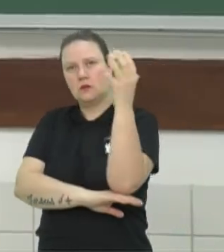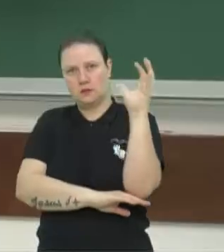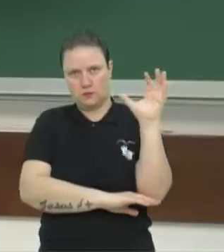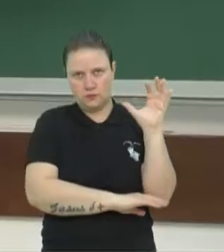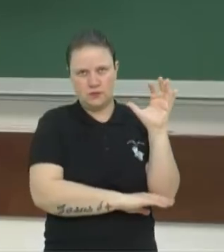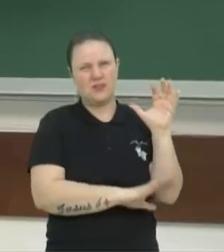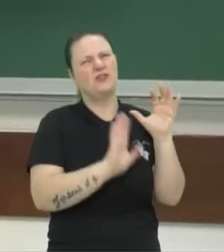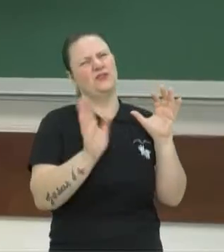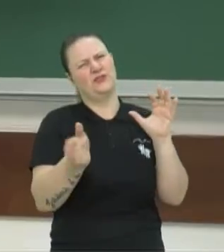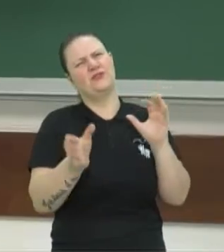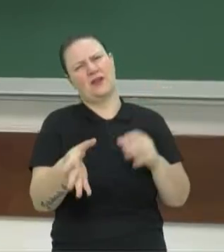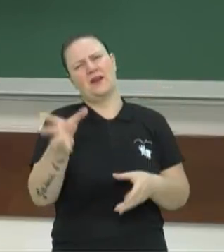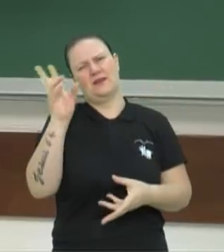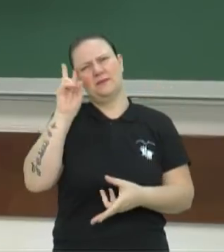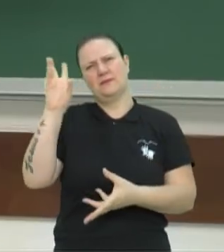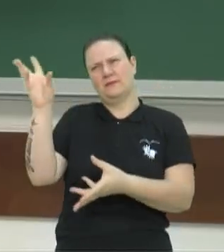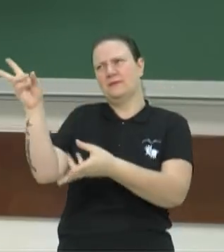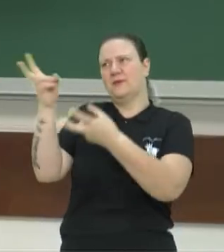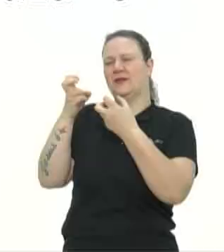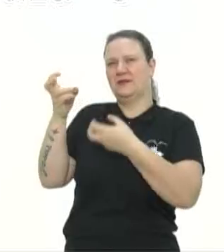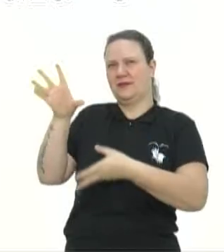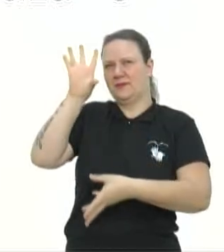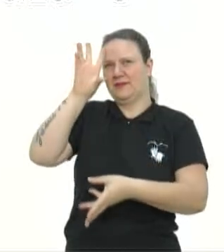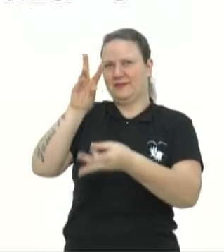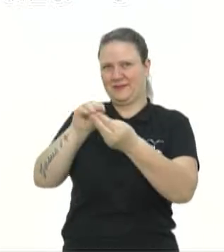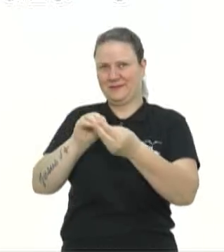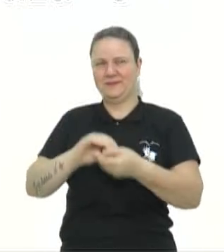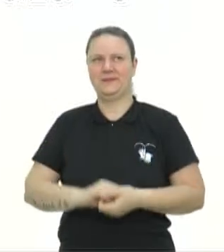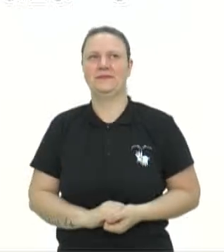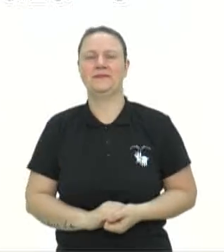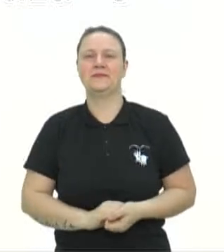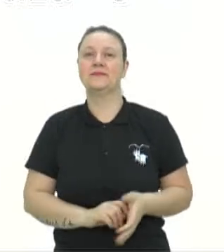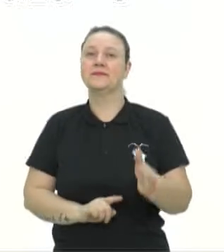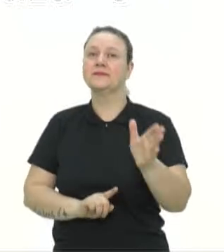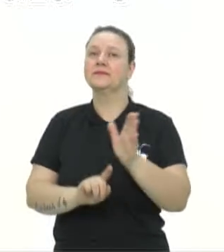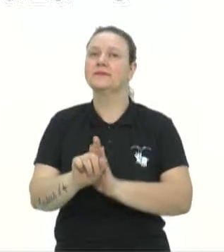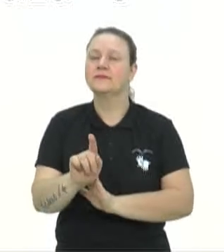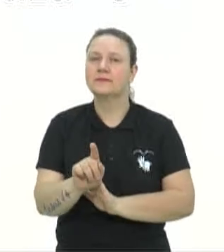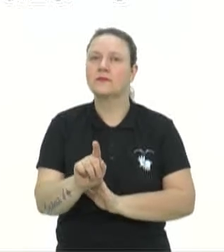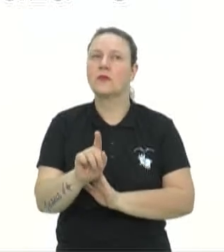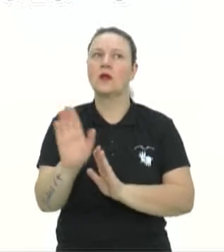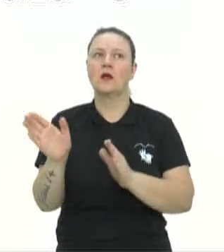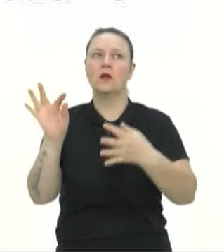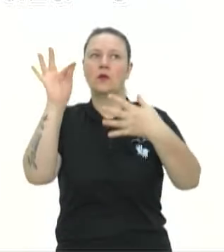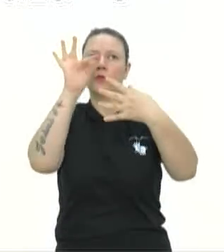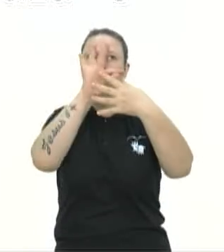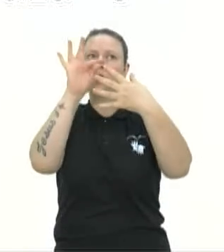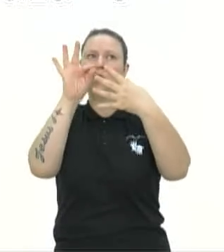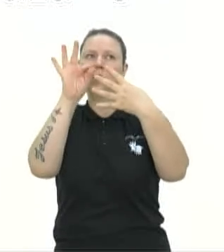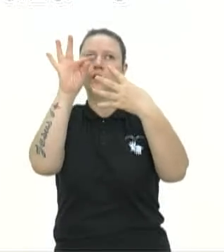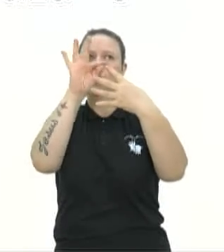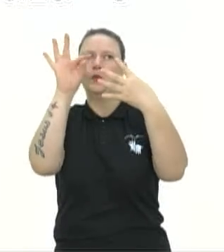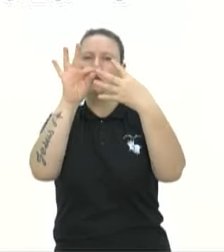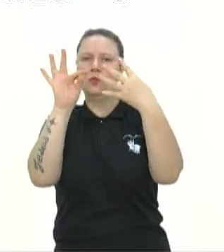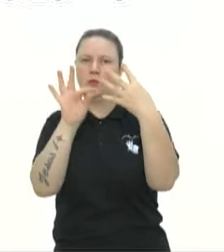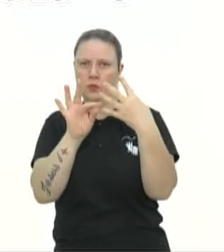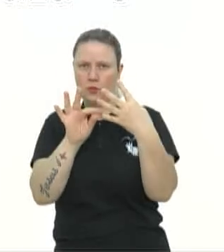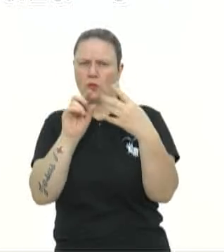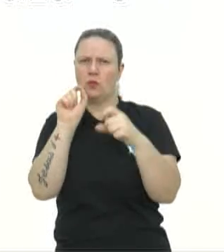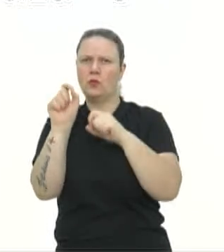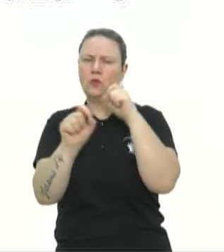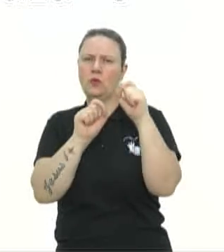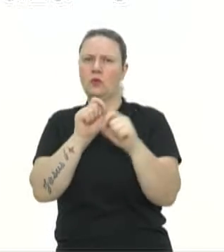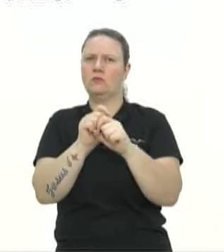já havia pensado nisso. Vamos ter mais um quiz aqui então. Dentre as alternativas, qual não corresponde